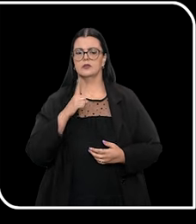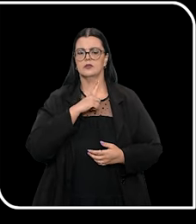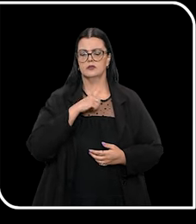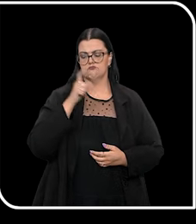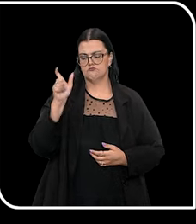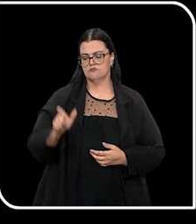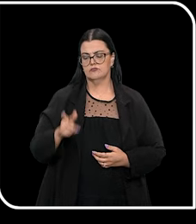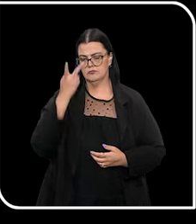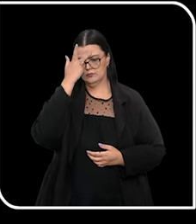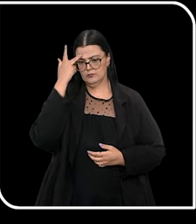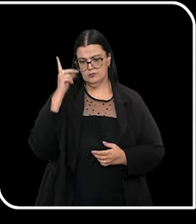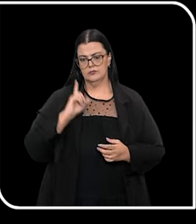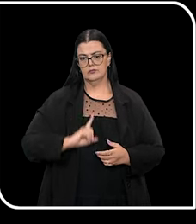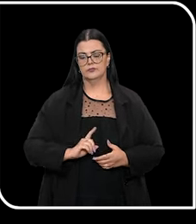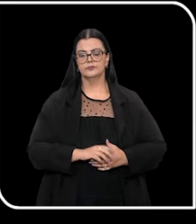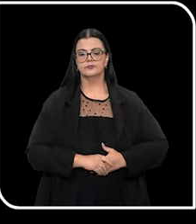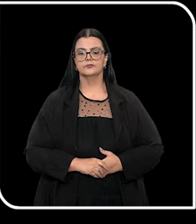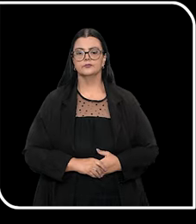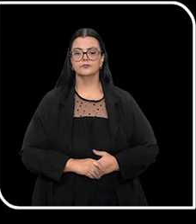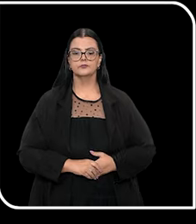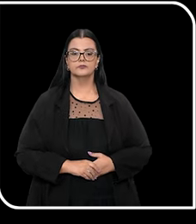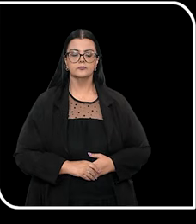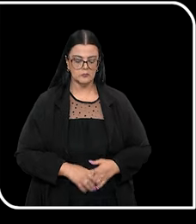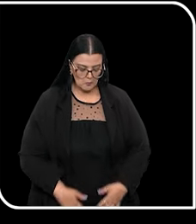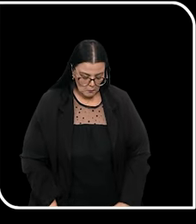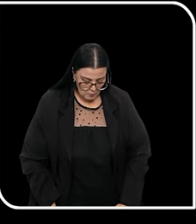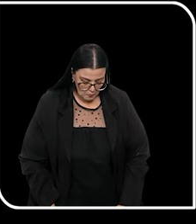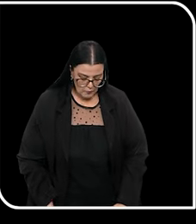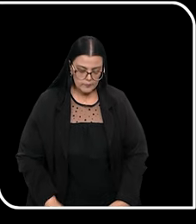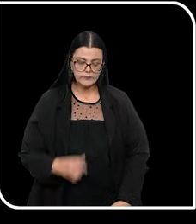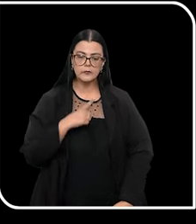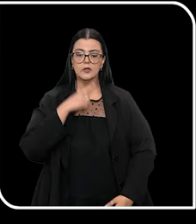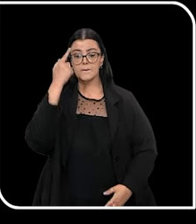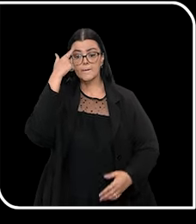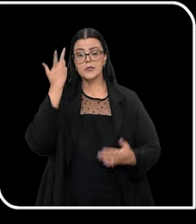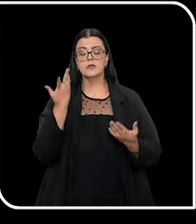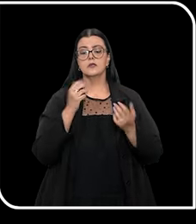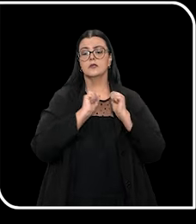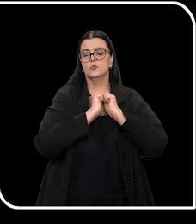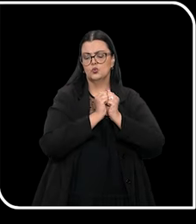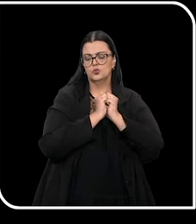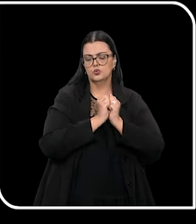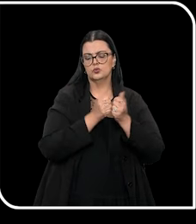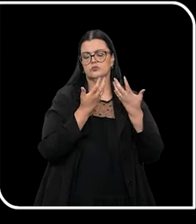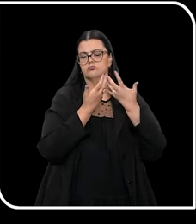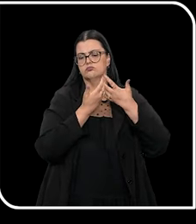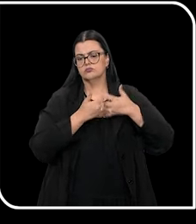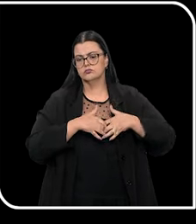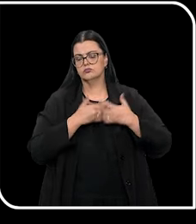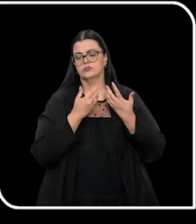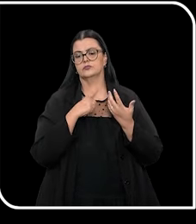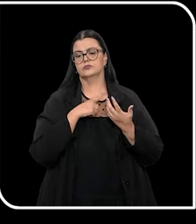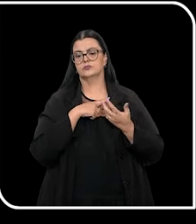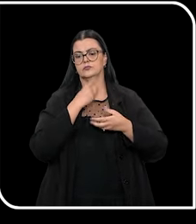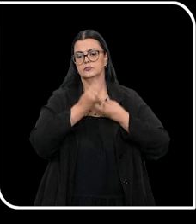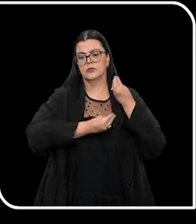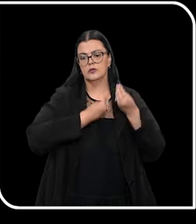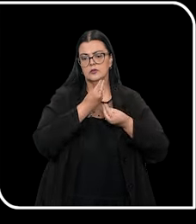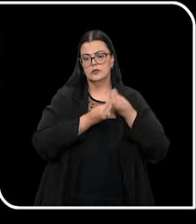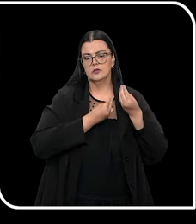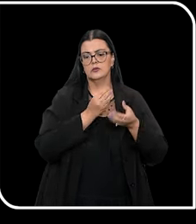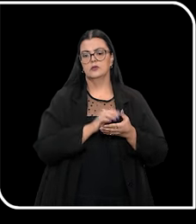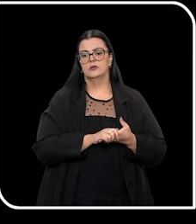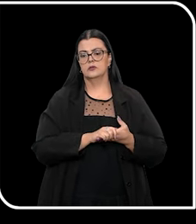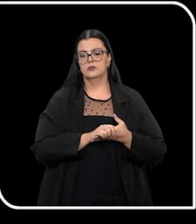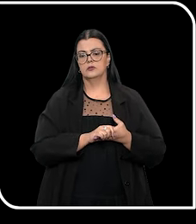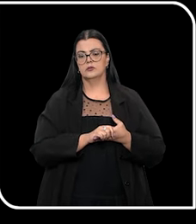que é ter uma deficiência eh e aí vamos pensar juntos eu acho que assim aqui as minhas aqui eu